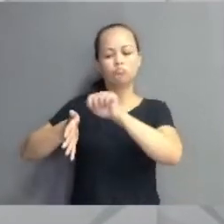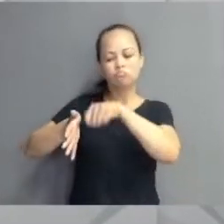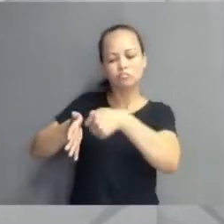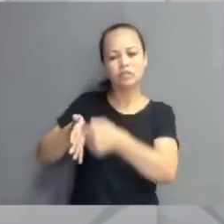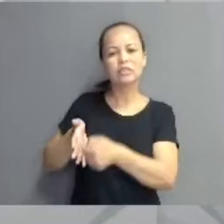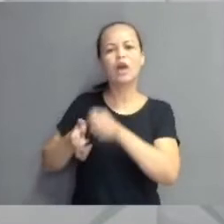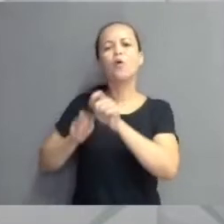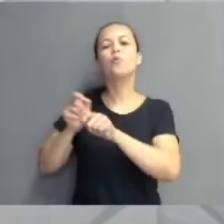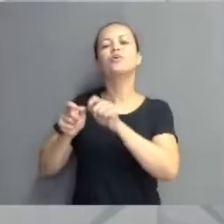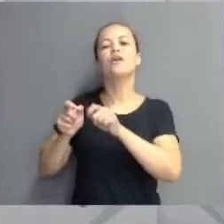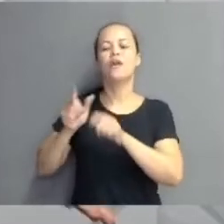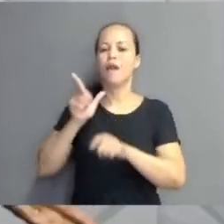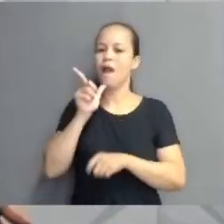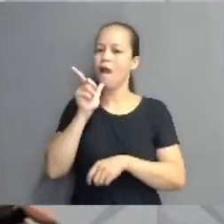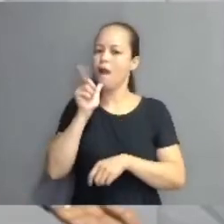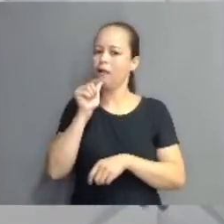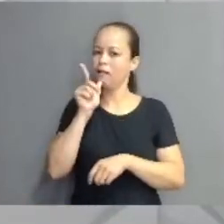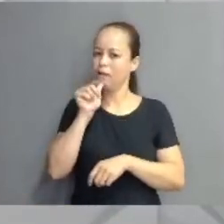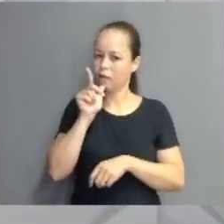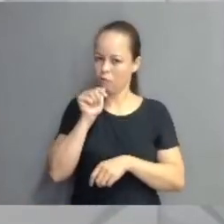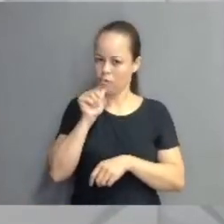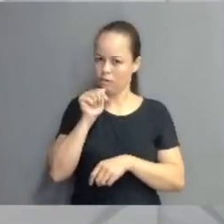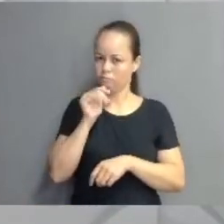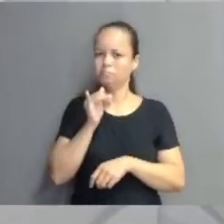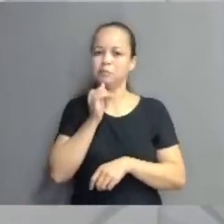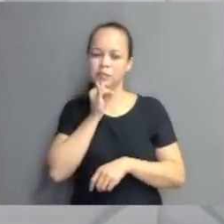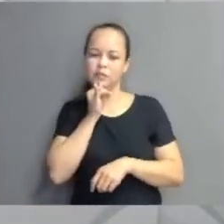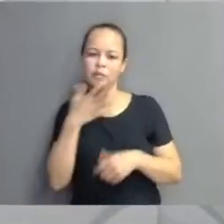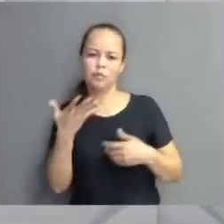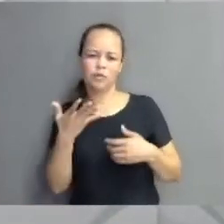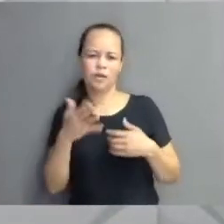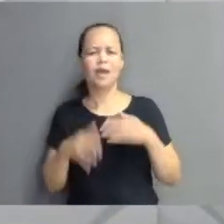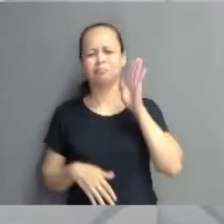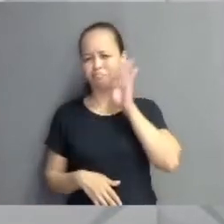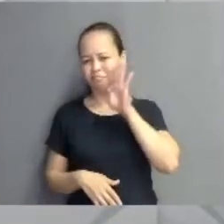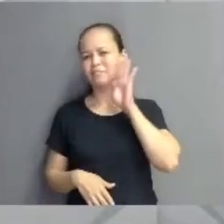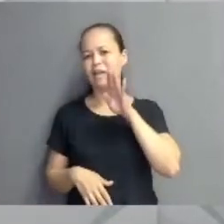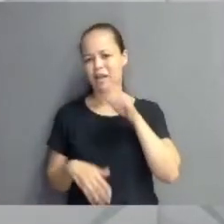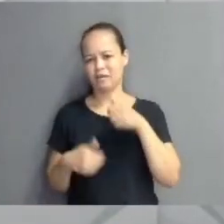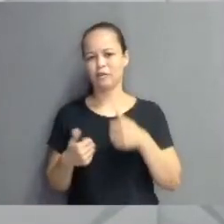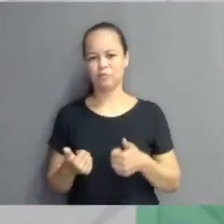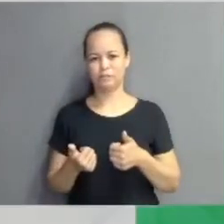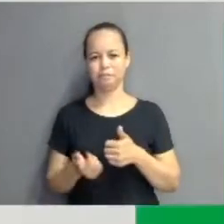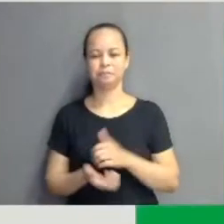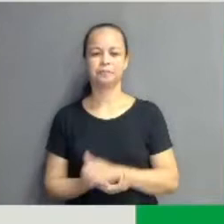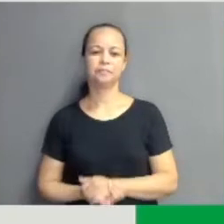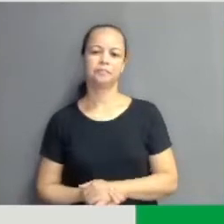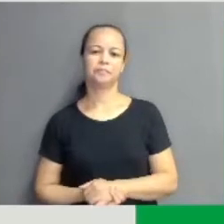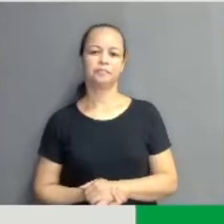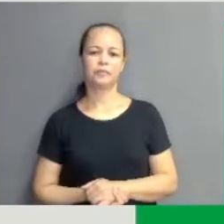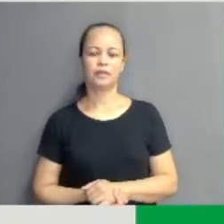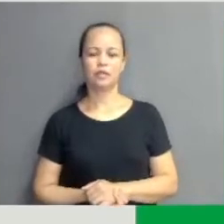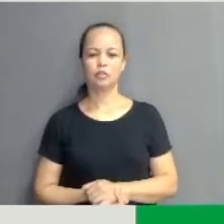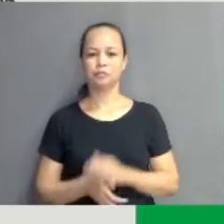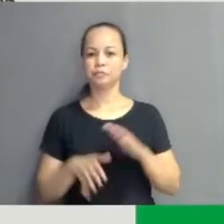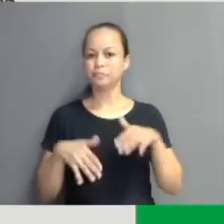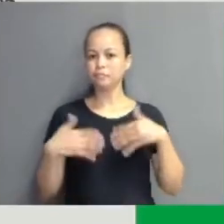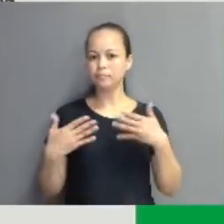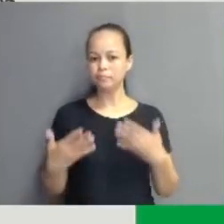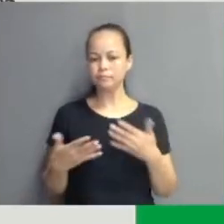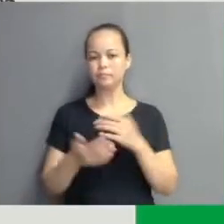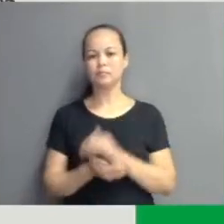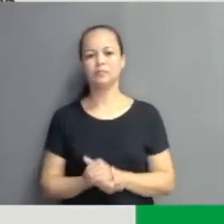sinal de água a inclusão e se isso é muito legal não é bom então